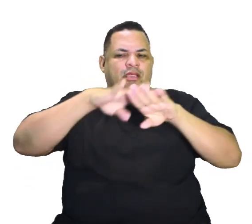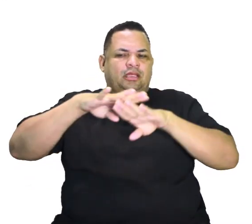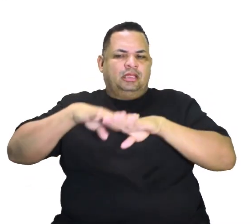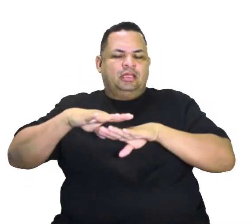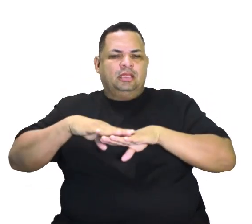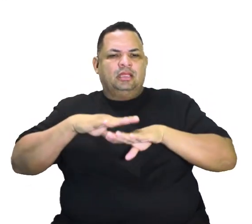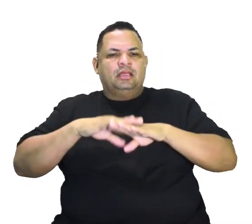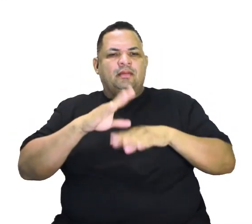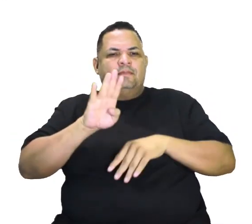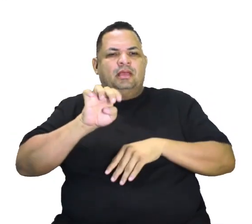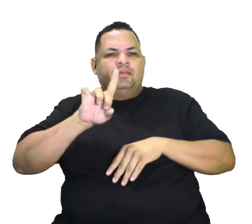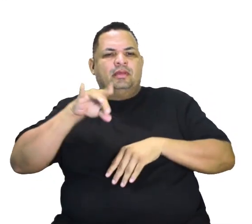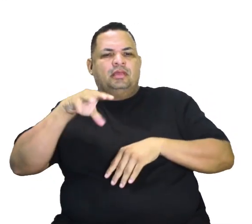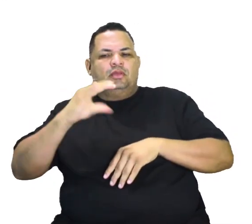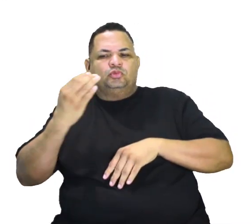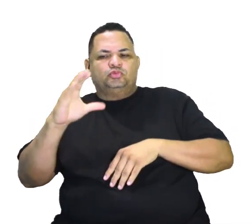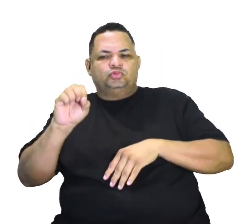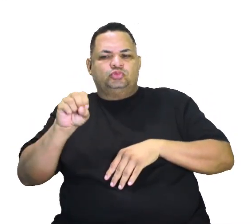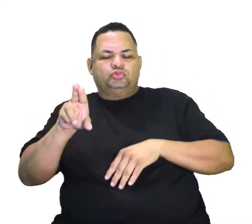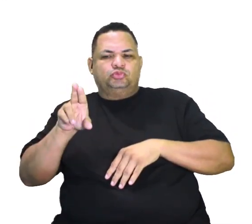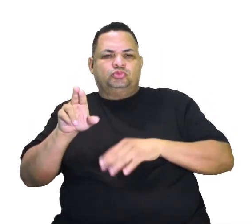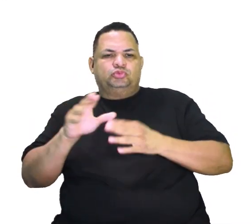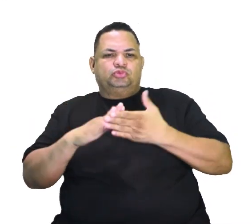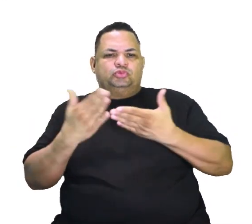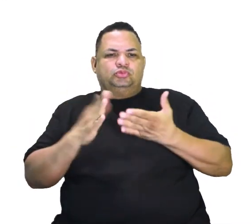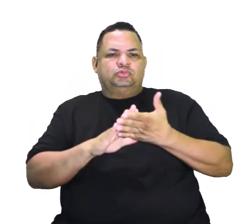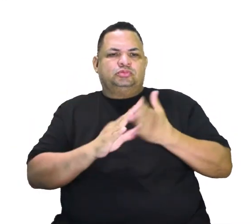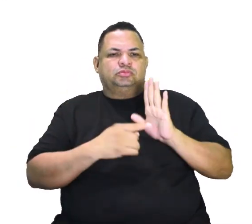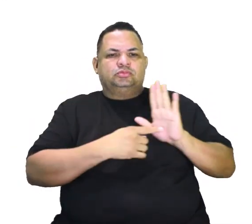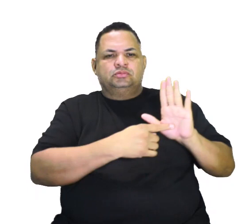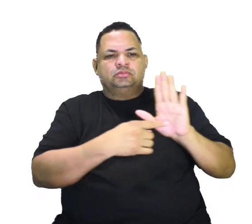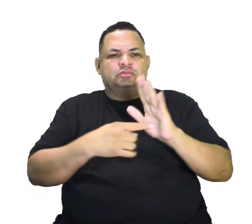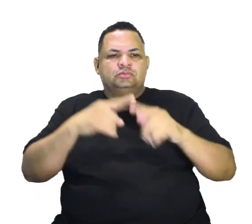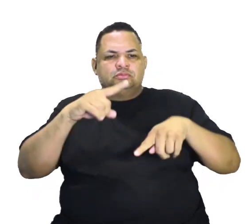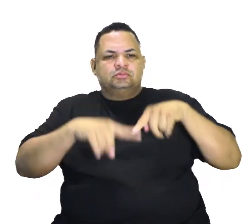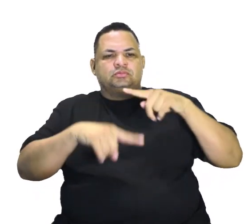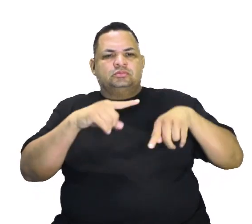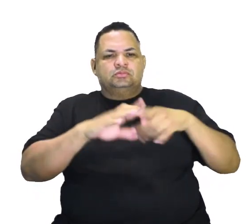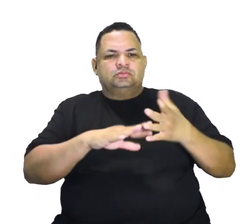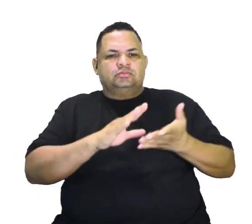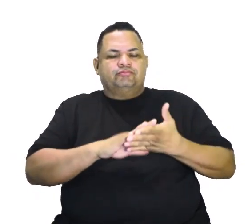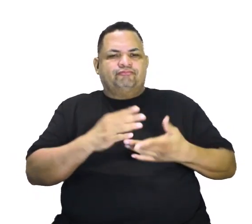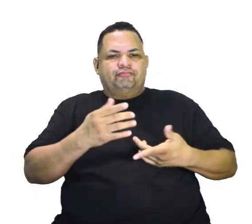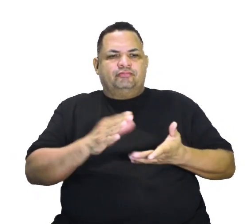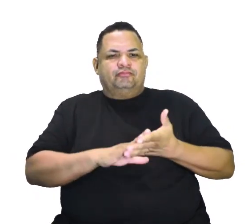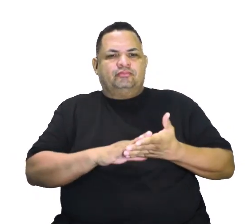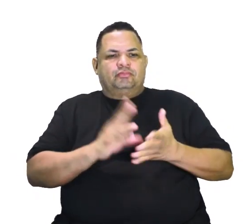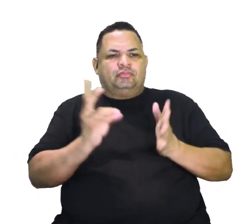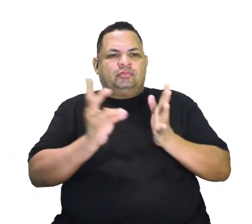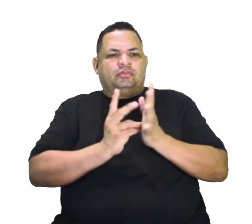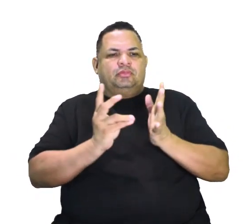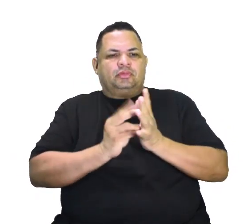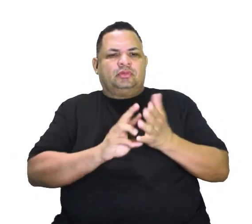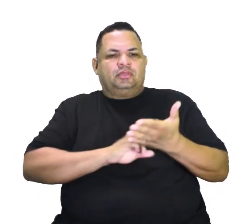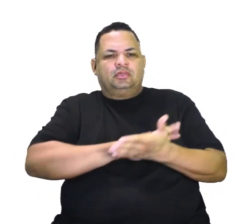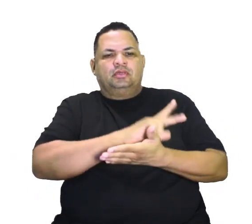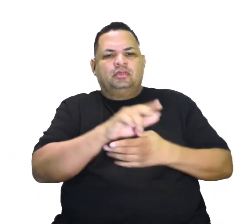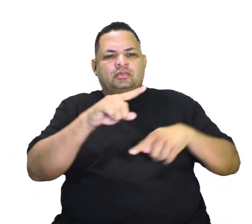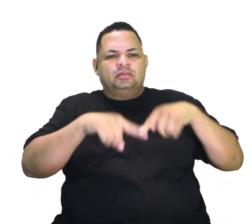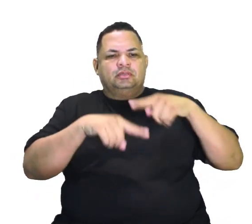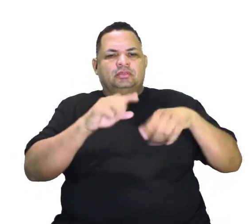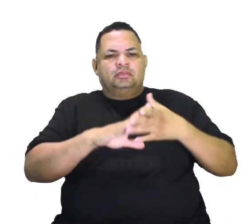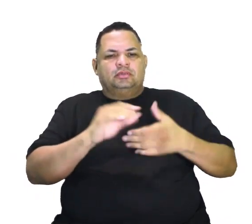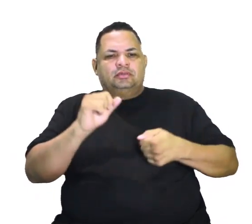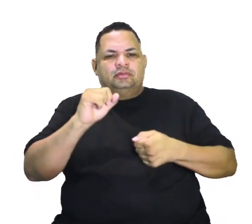museu mantém, então, exposto alguns utensílios de barro, ferramentas indígenas e diversos artefatos,